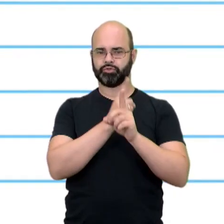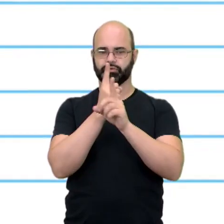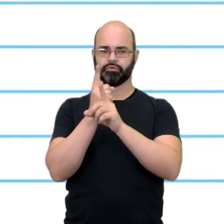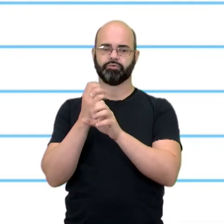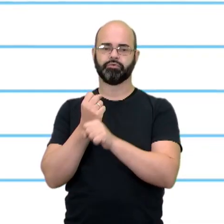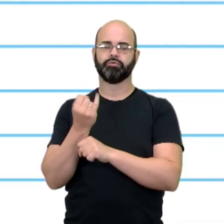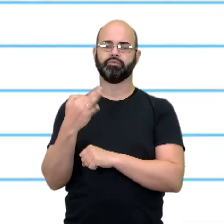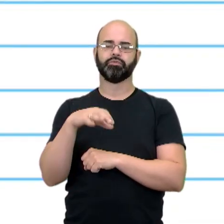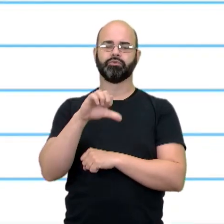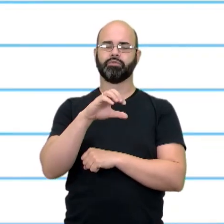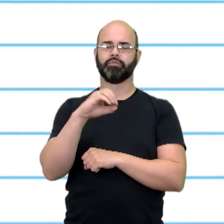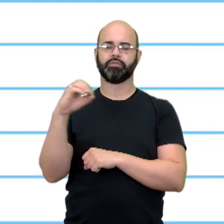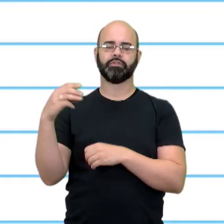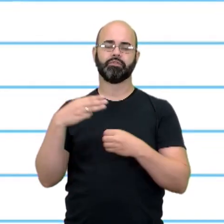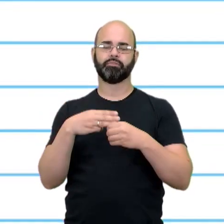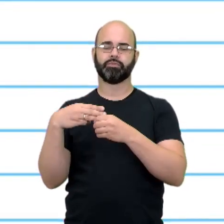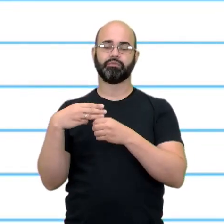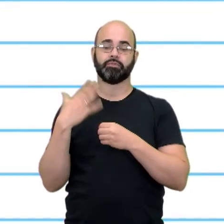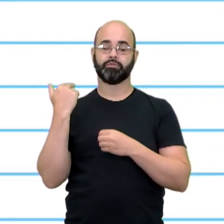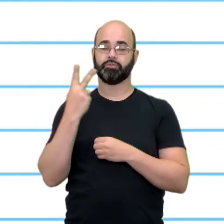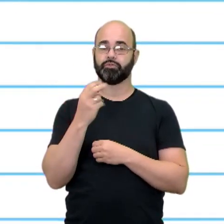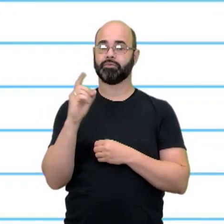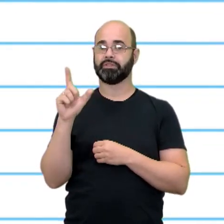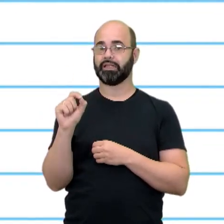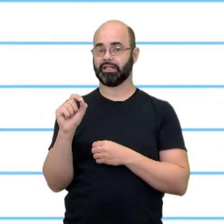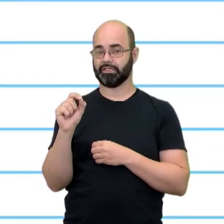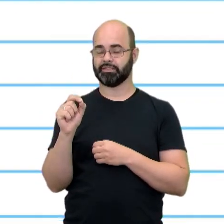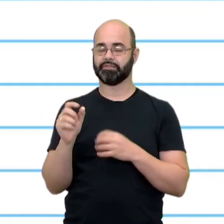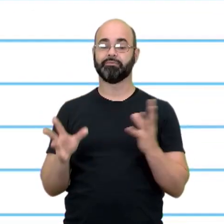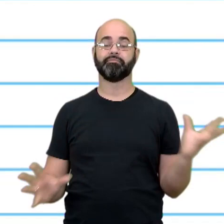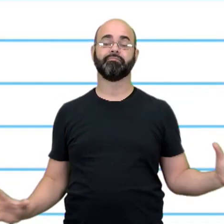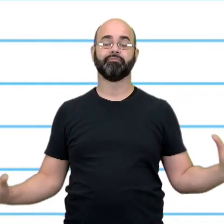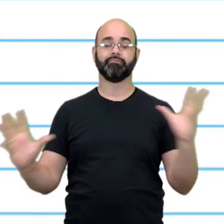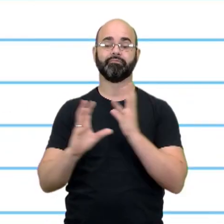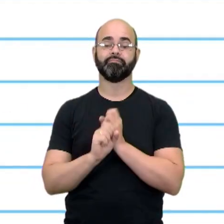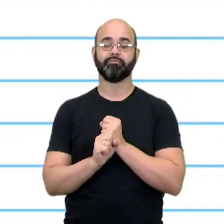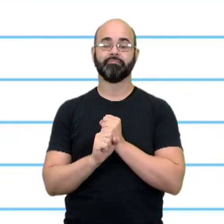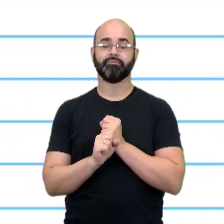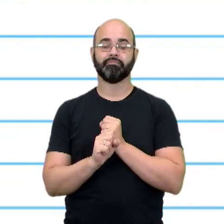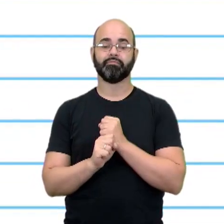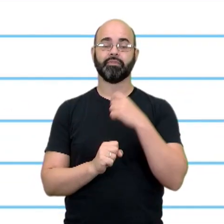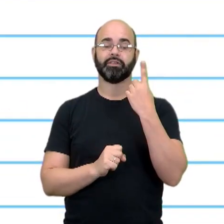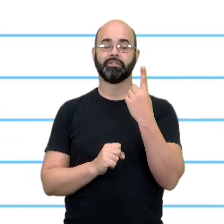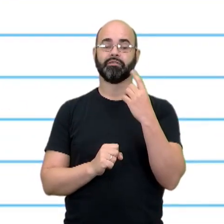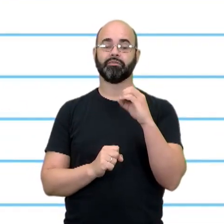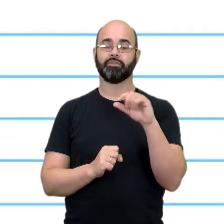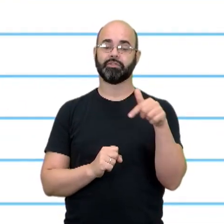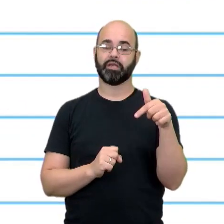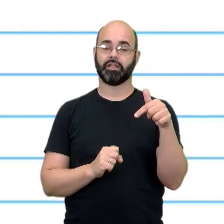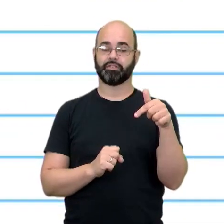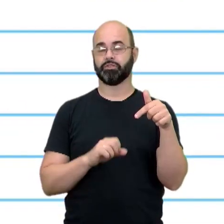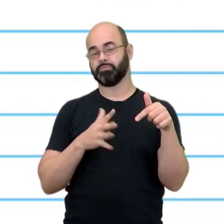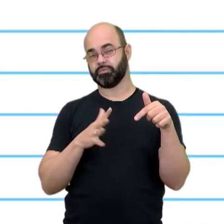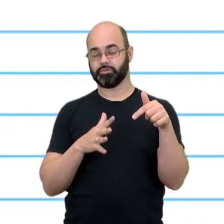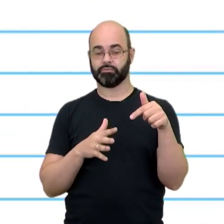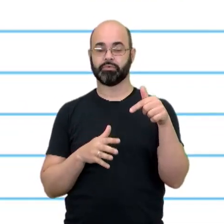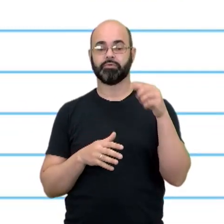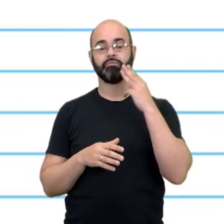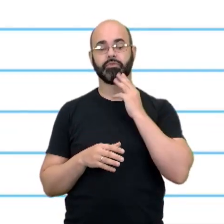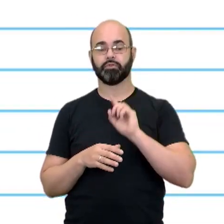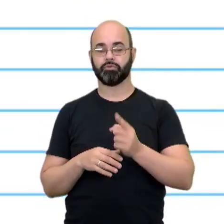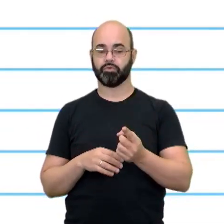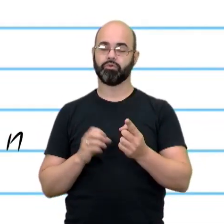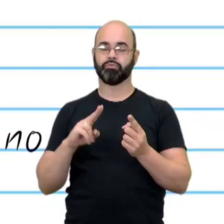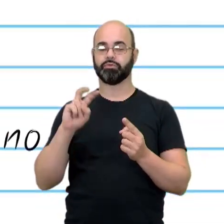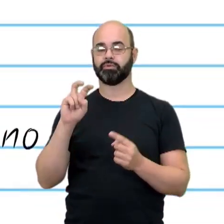mais de 900 municípios em 2010, que somam aproximadamente 107 milhões de pessoas, ou cerca de 56%